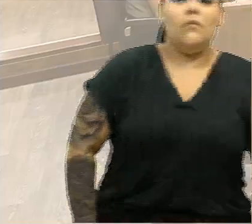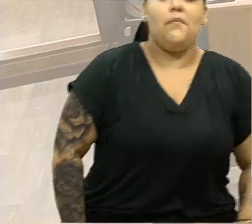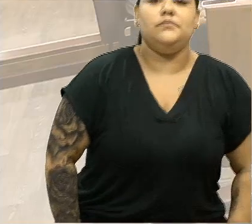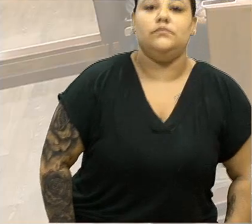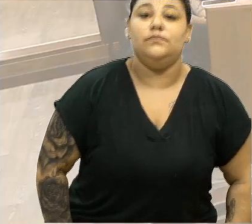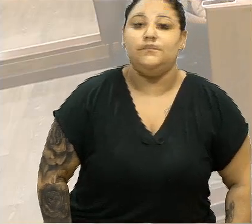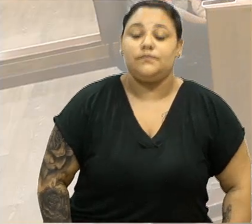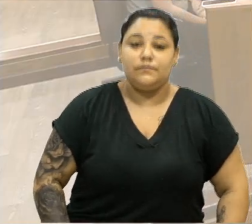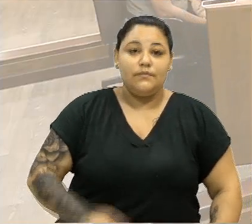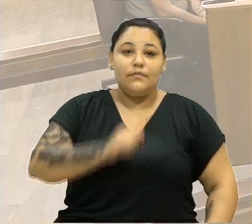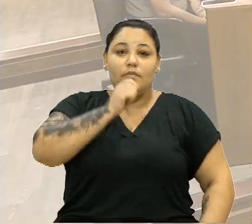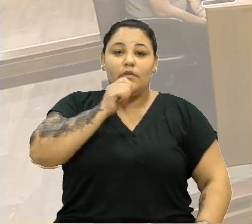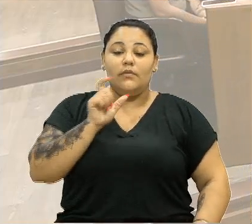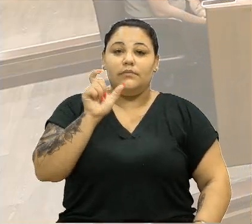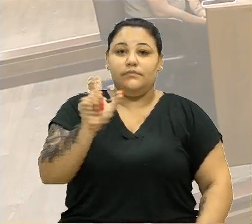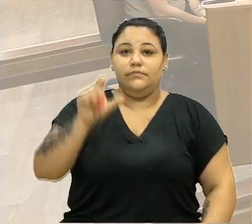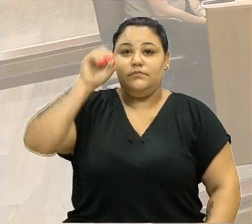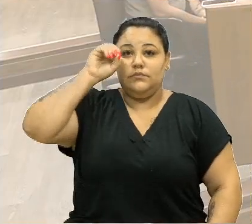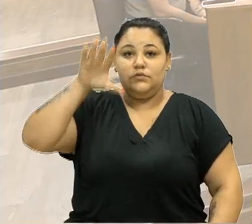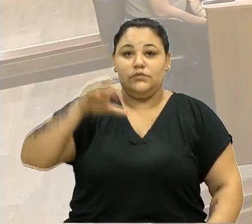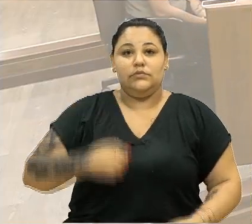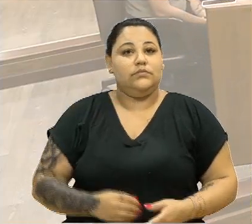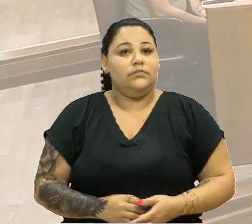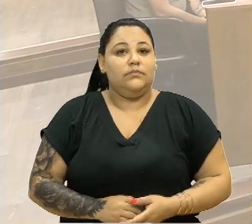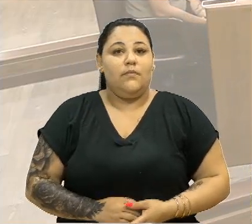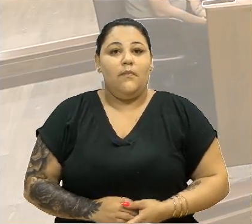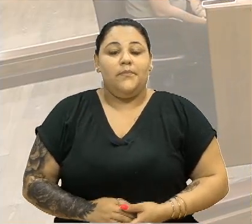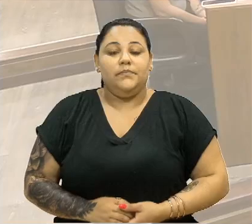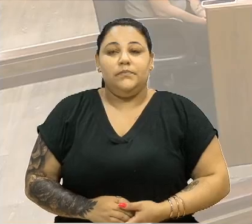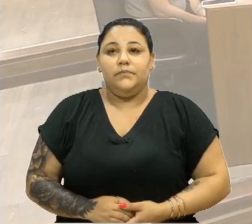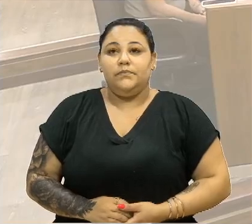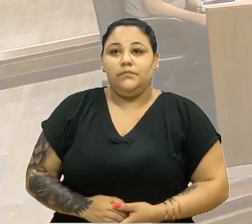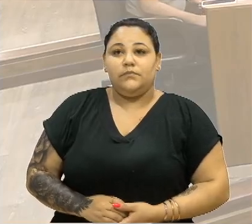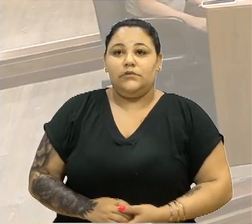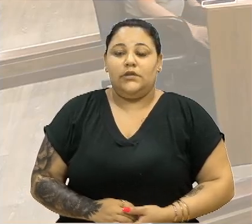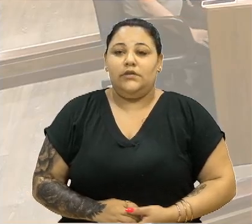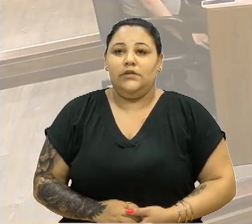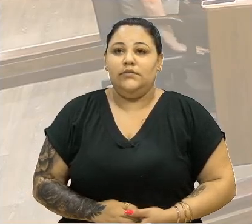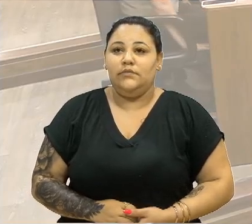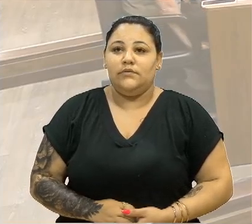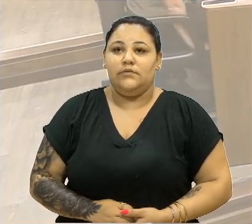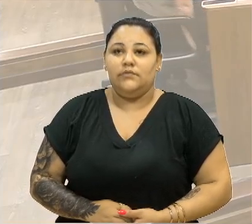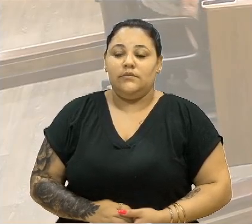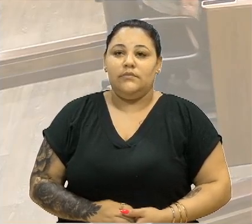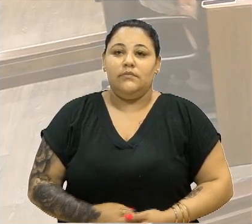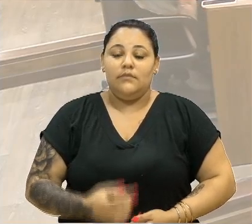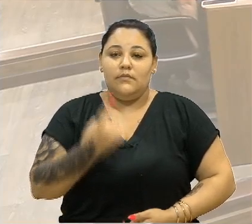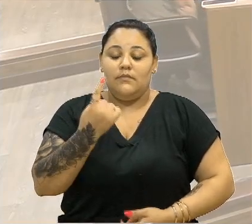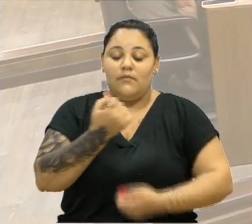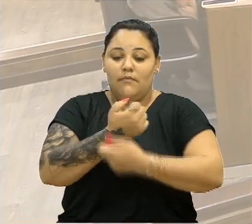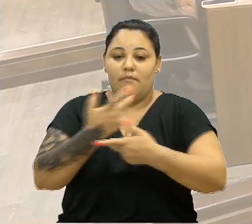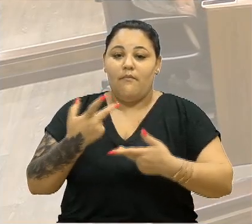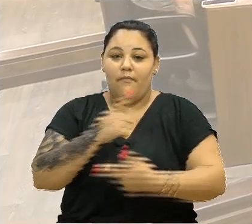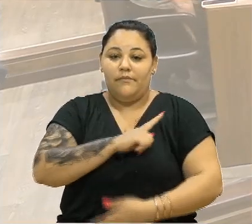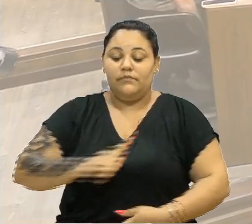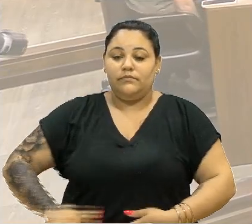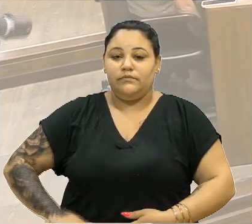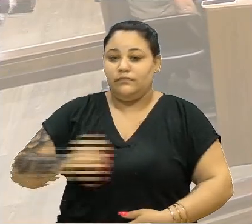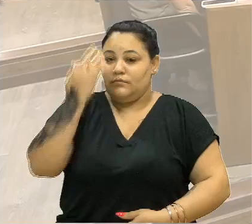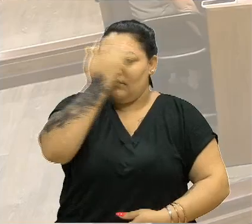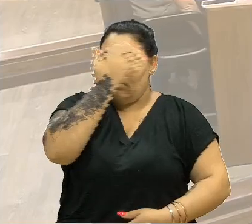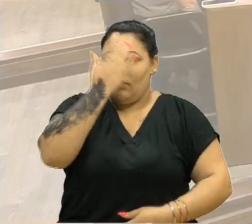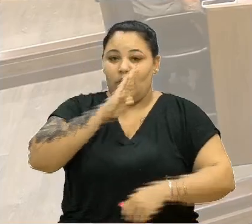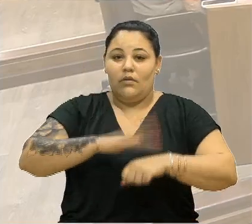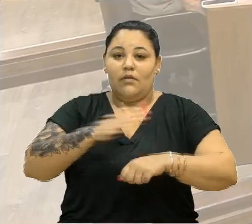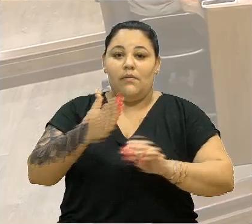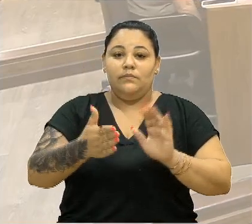Souza. Pois não, senhora presidente, senhoras e senhores vereadores, é uma proposta do governo Adiló, mais uma